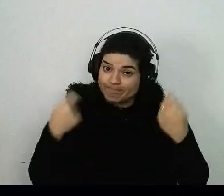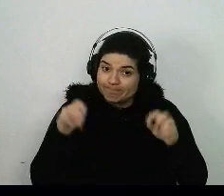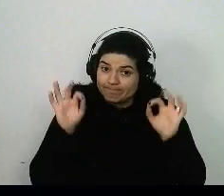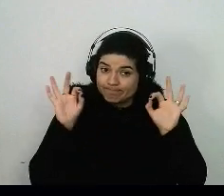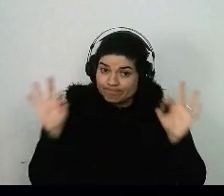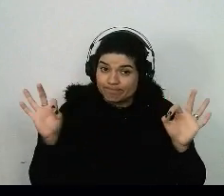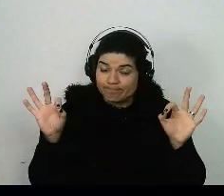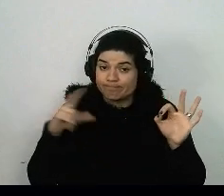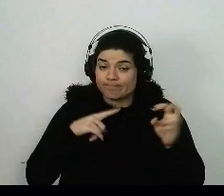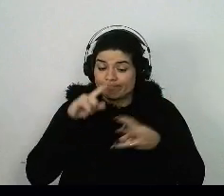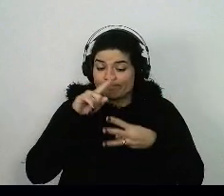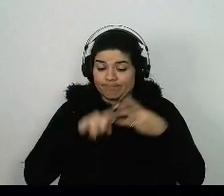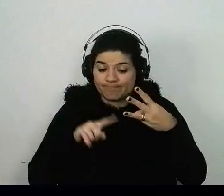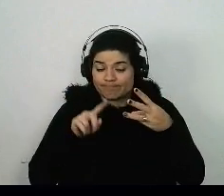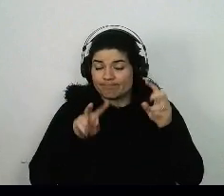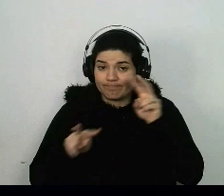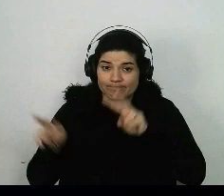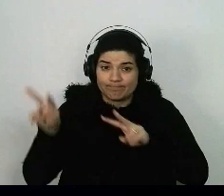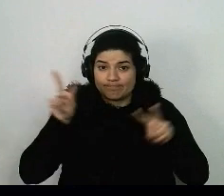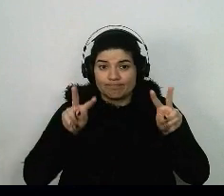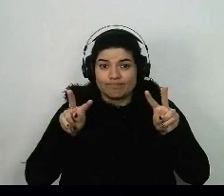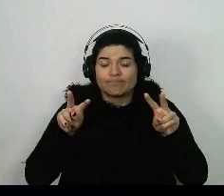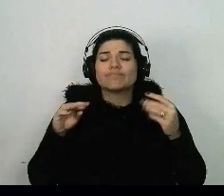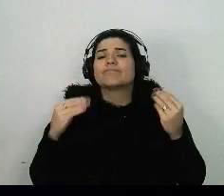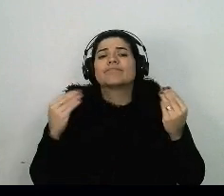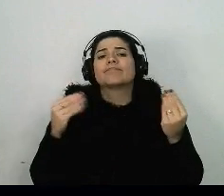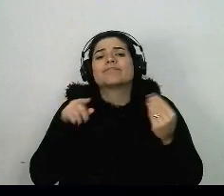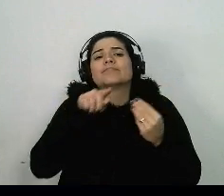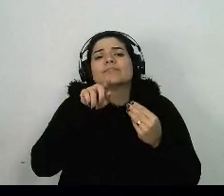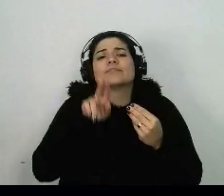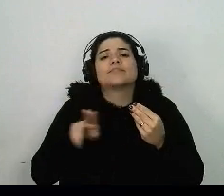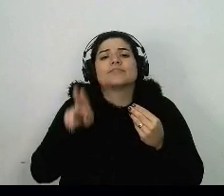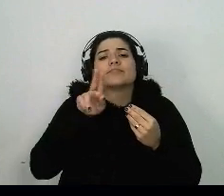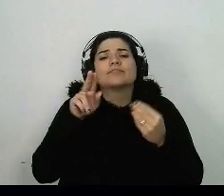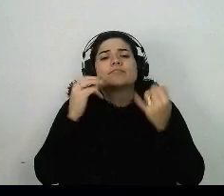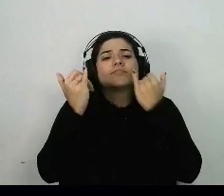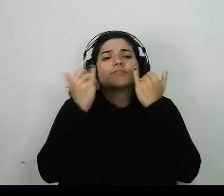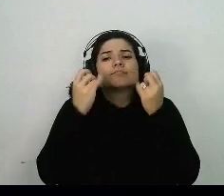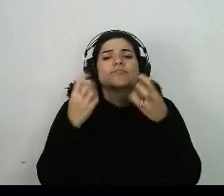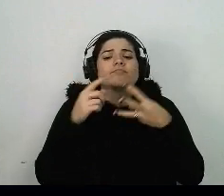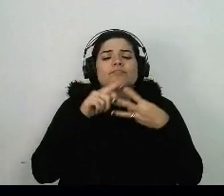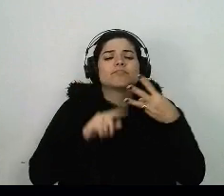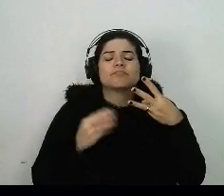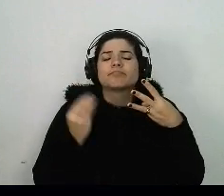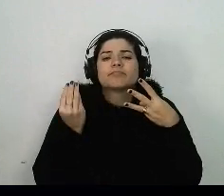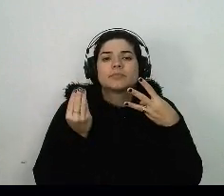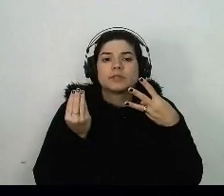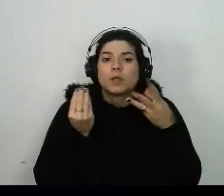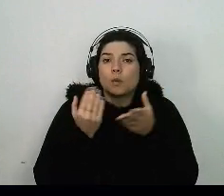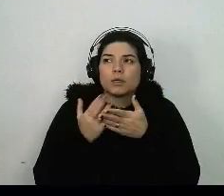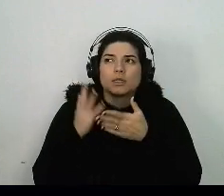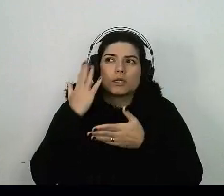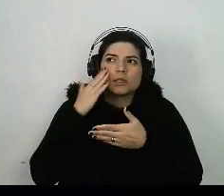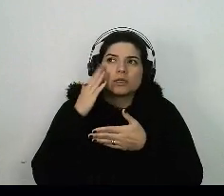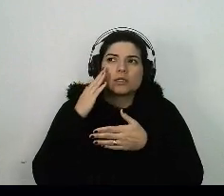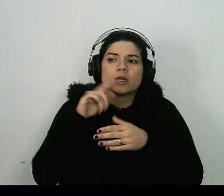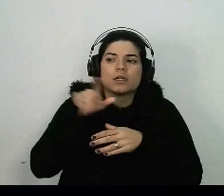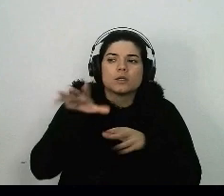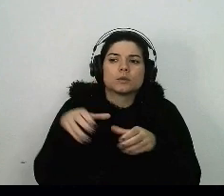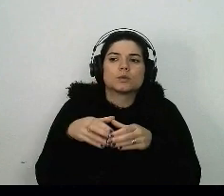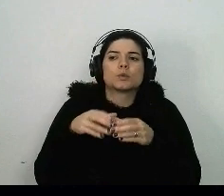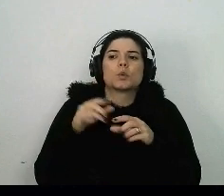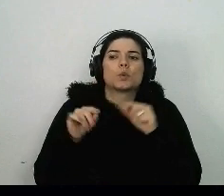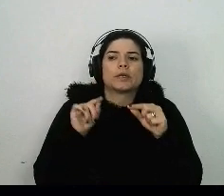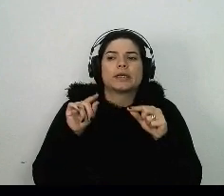3 visualizações? Para que vocês usam essas 3 informações? Então, a gente começou a tentar entender com eles como que